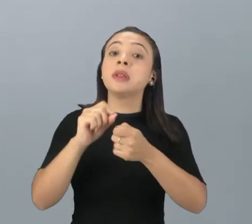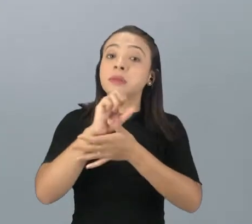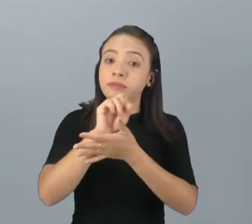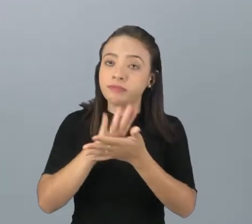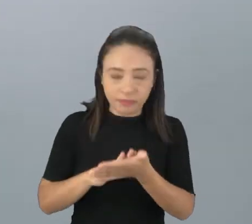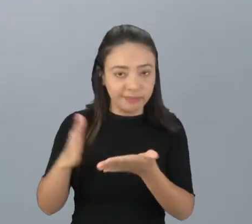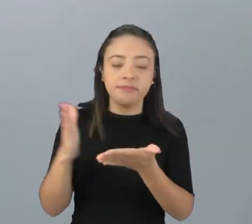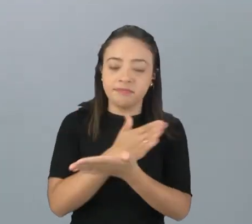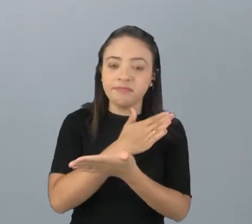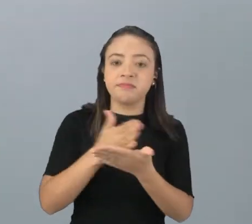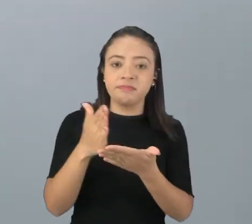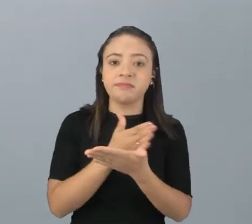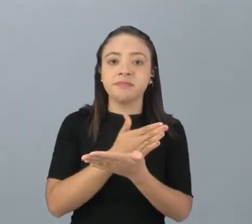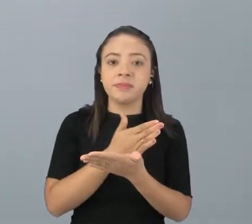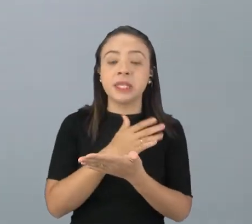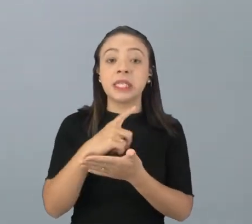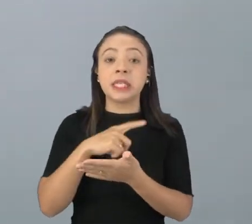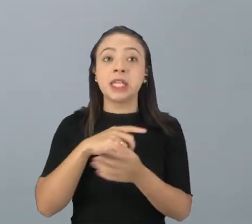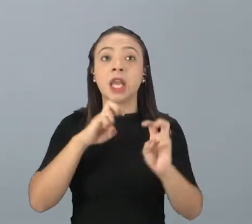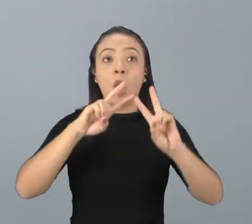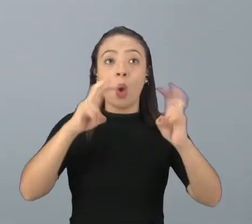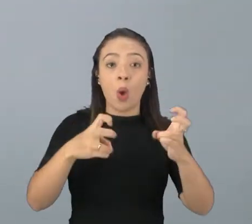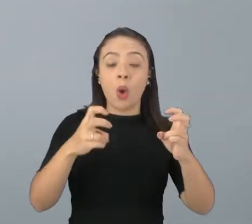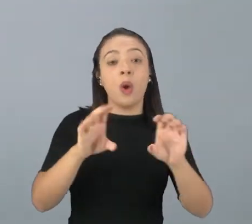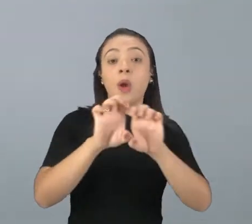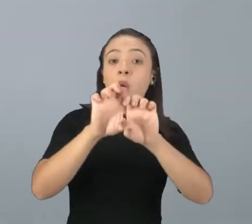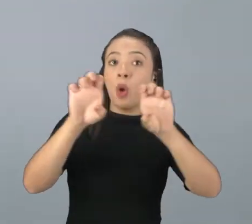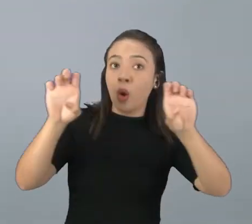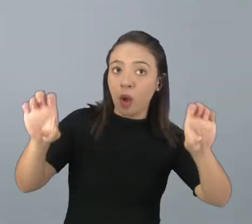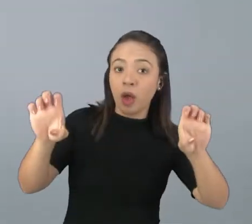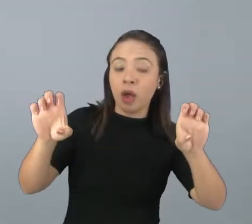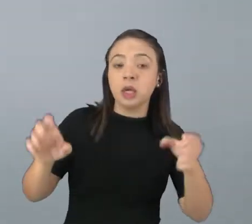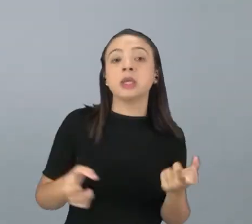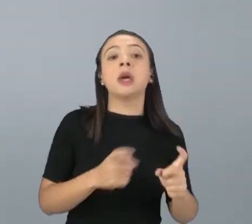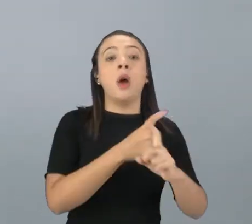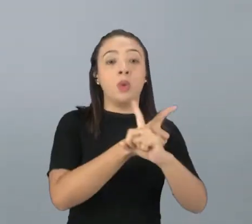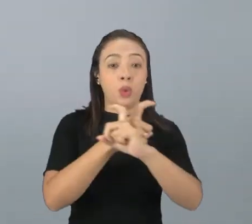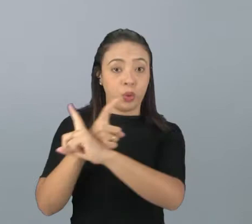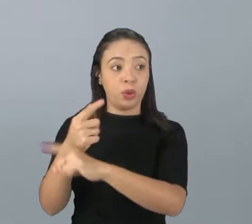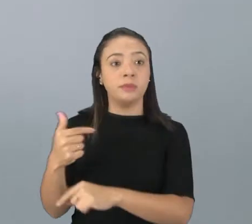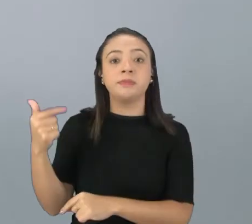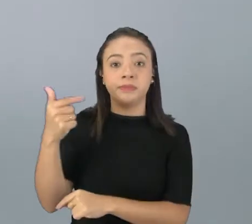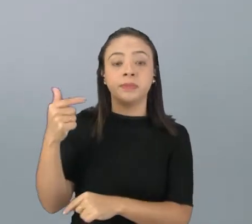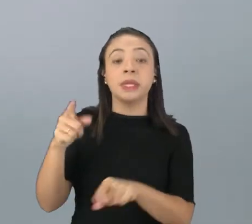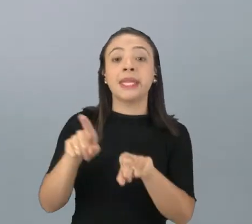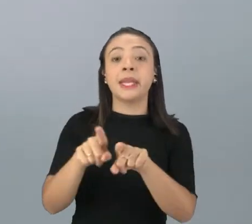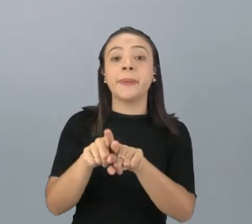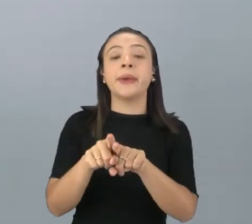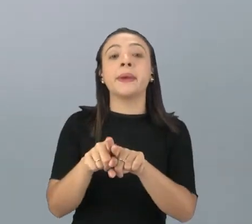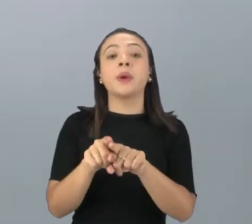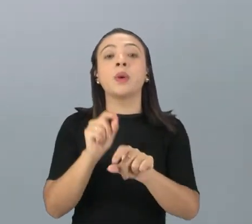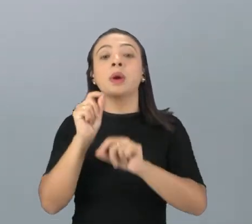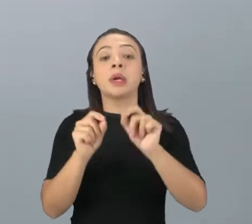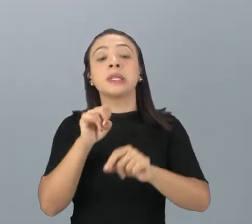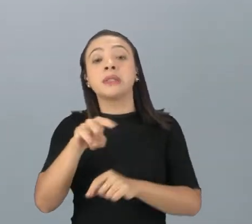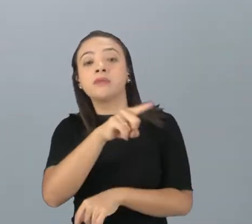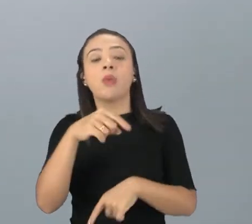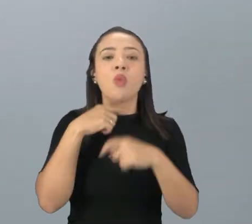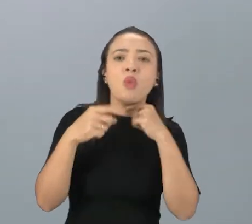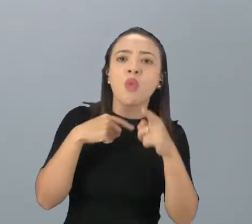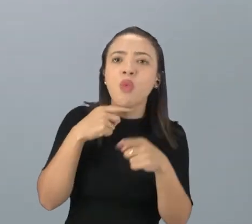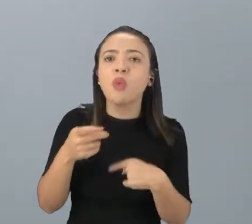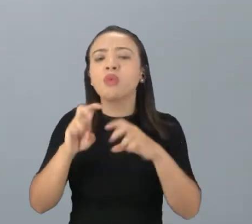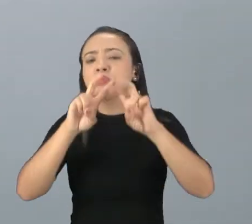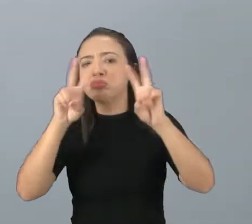alguns exercícios envolvendo equações polinomiais do segundo grau completas. Então, se você ainda tem dúvida a